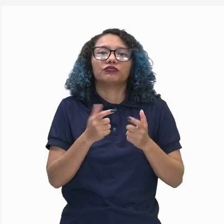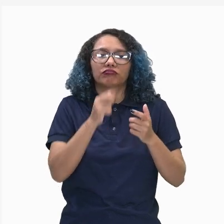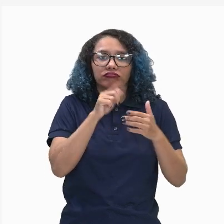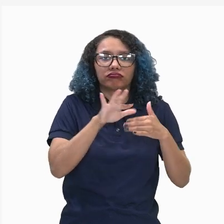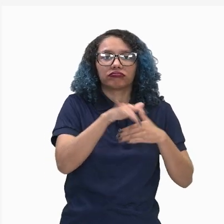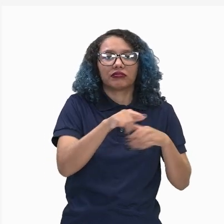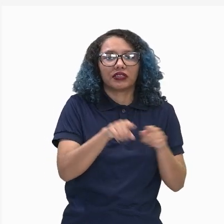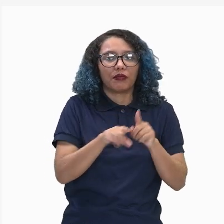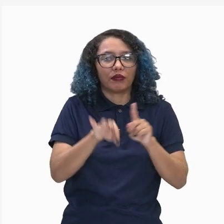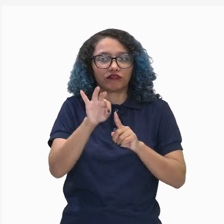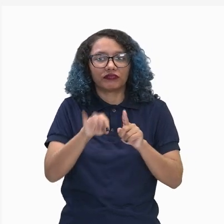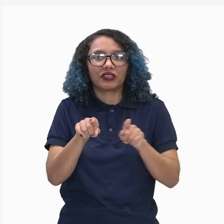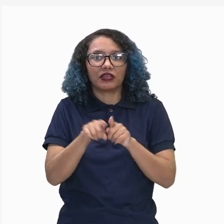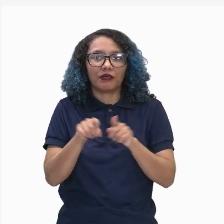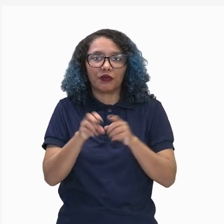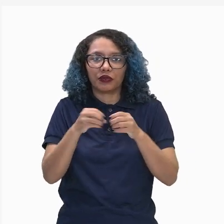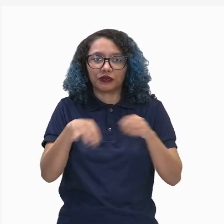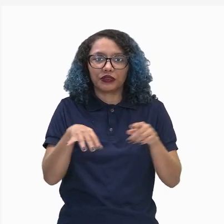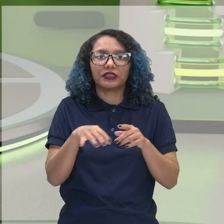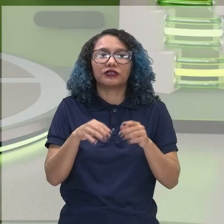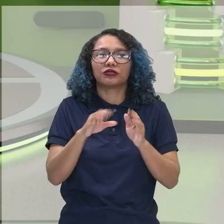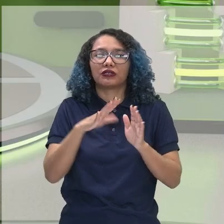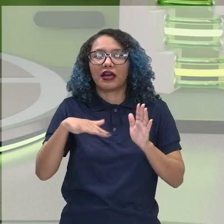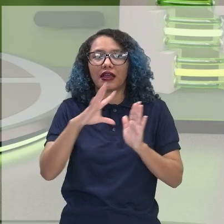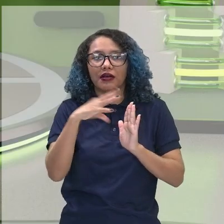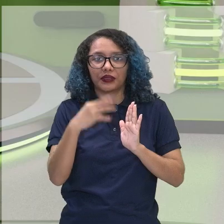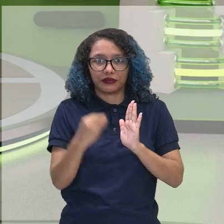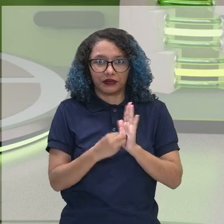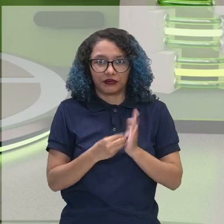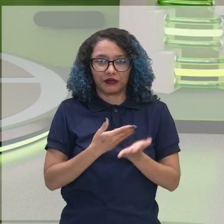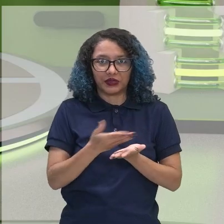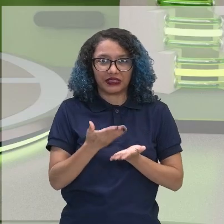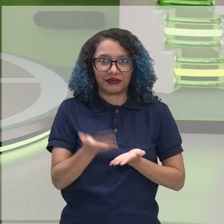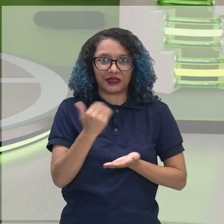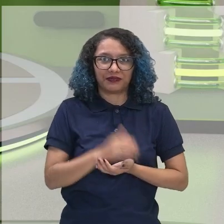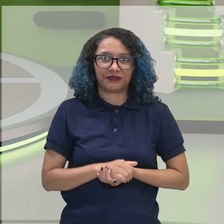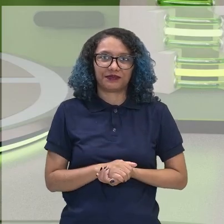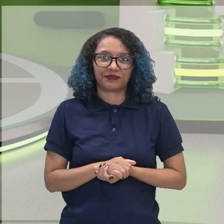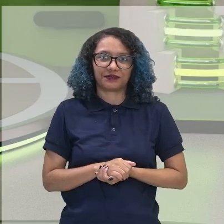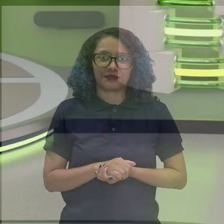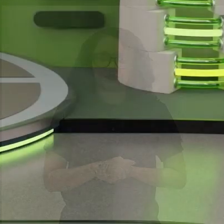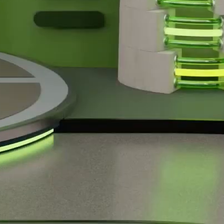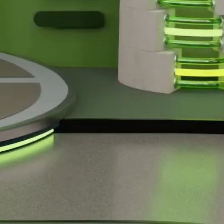e os impactos ambientais na Amazônia. Então, vamos à nossa aula.